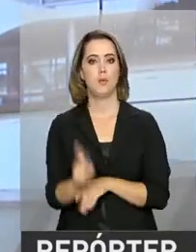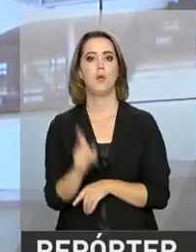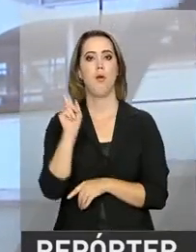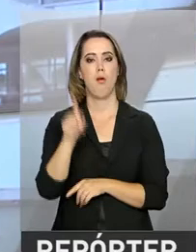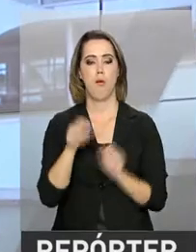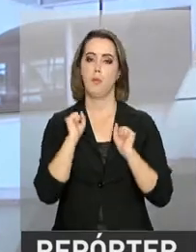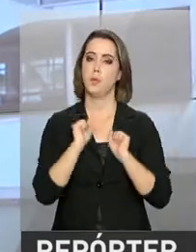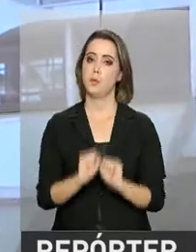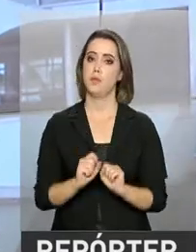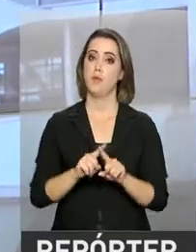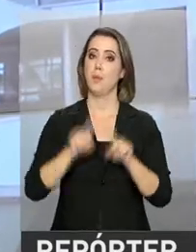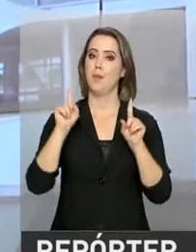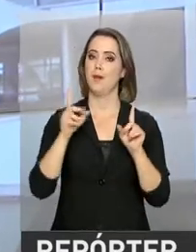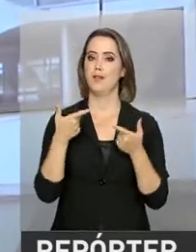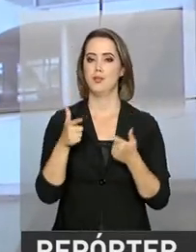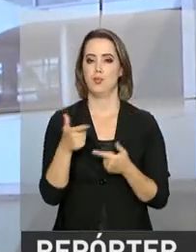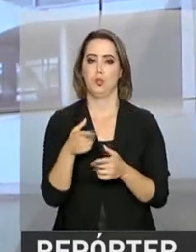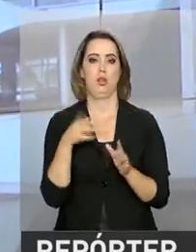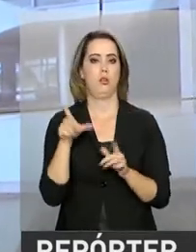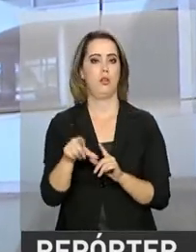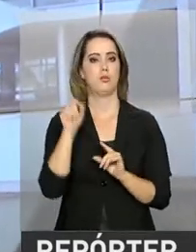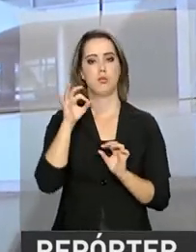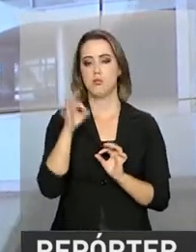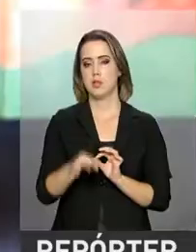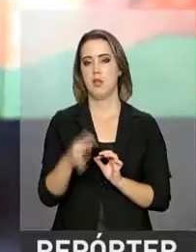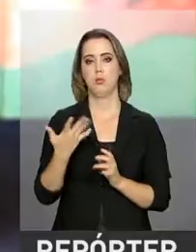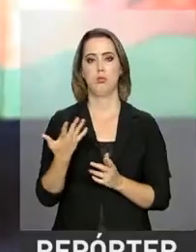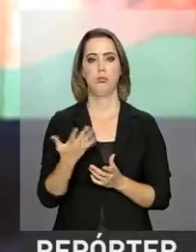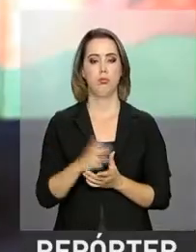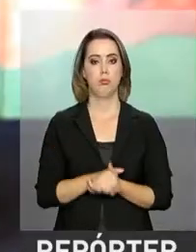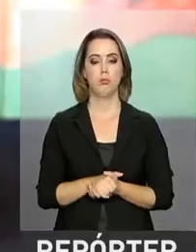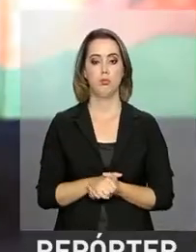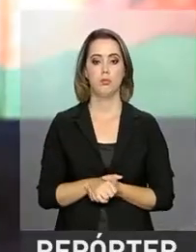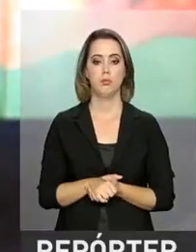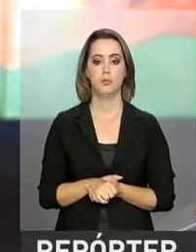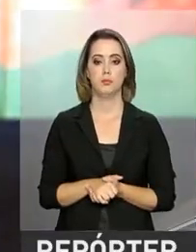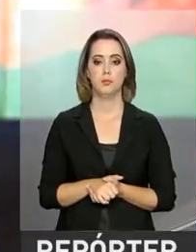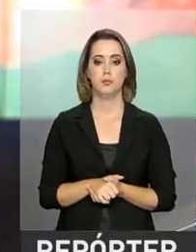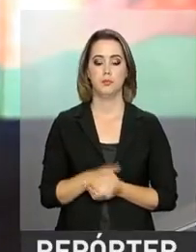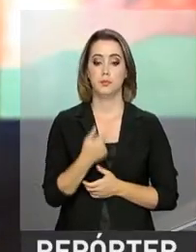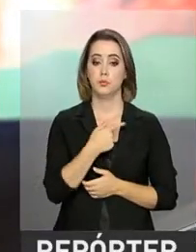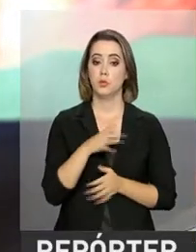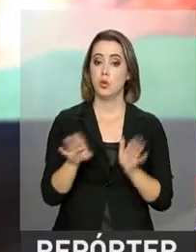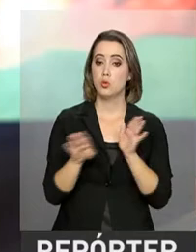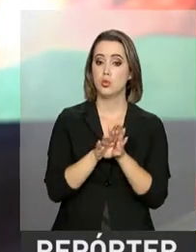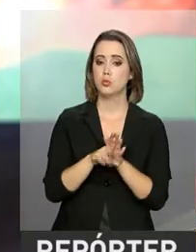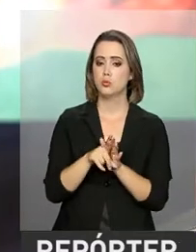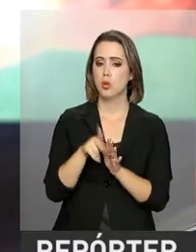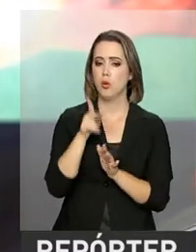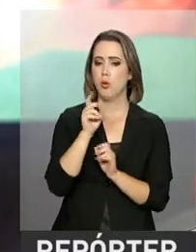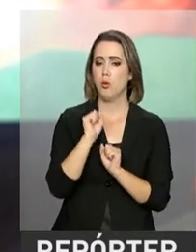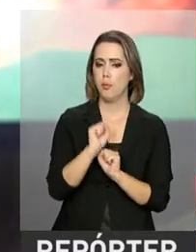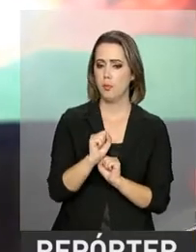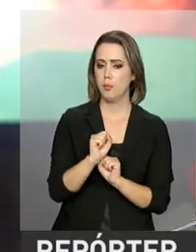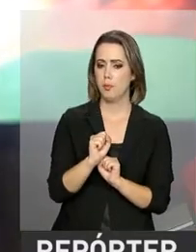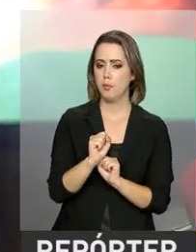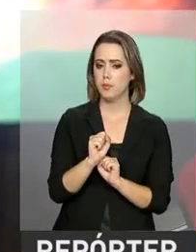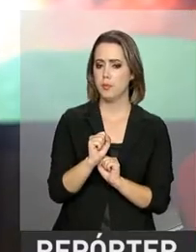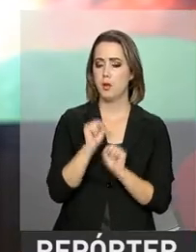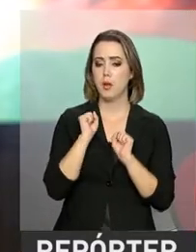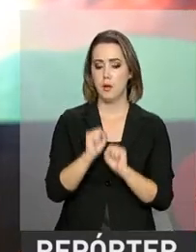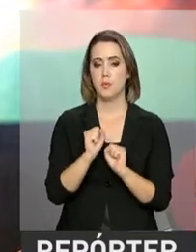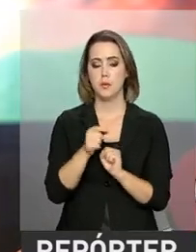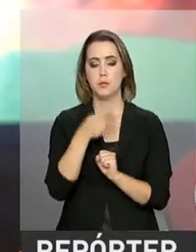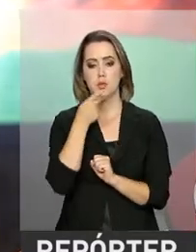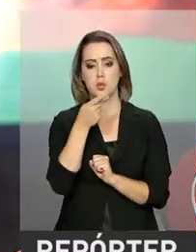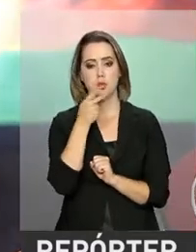possibilidade, mas que ainda não há nada definido. Chegou a ser ventilado essa possibilidade, mas nada mais do